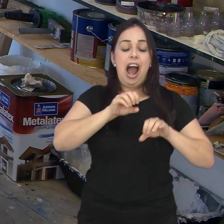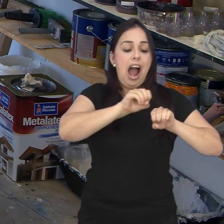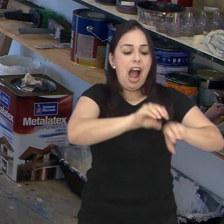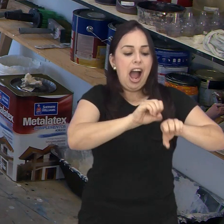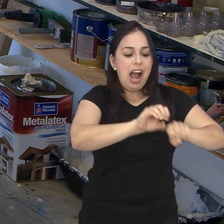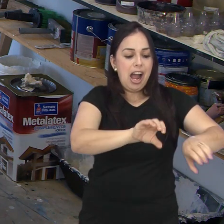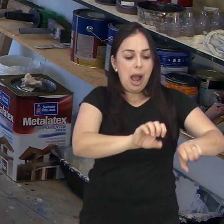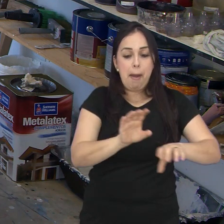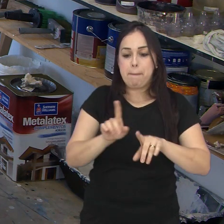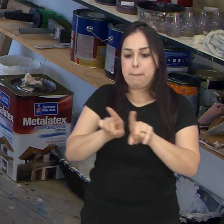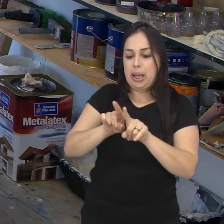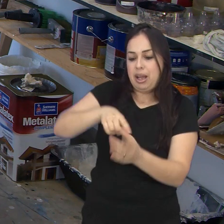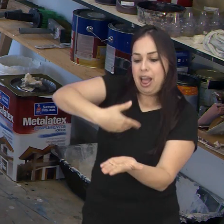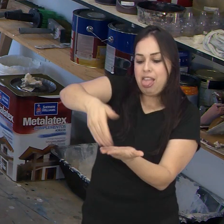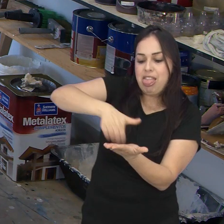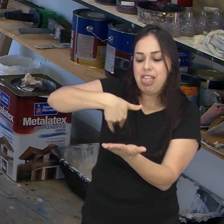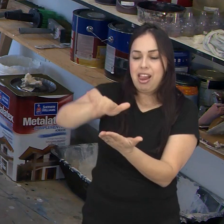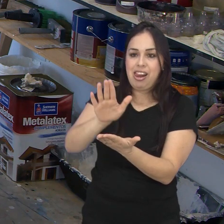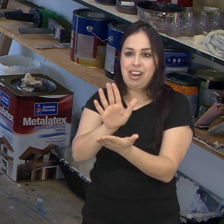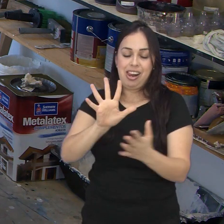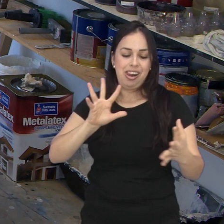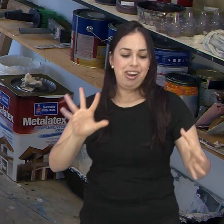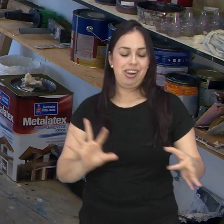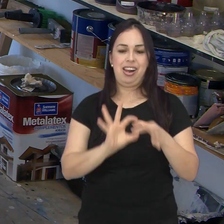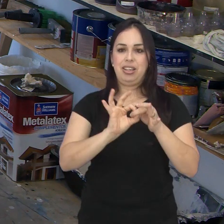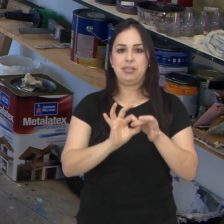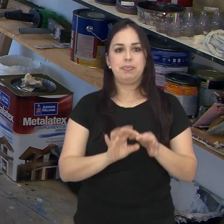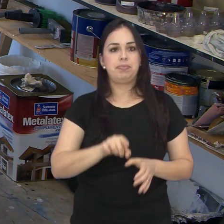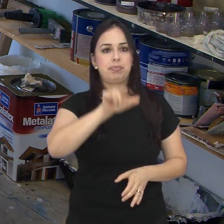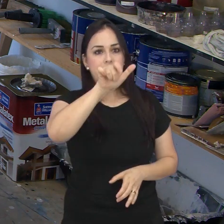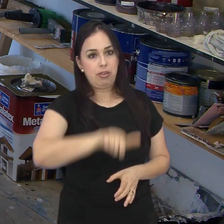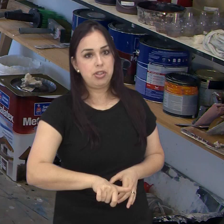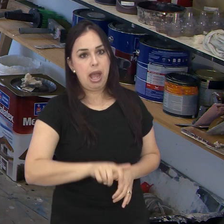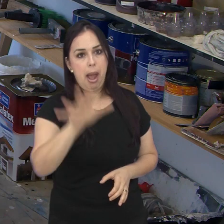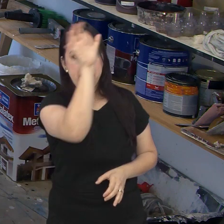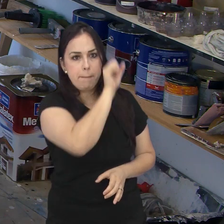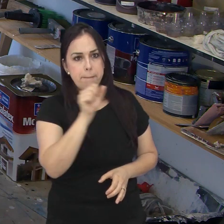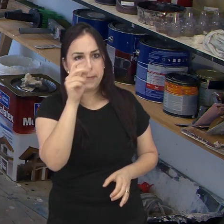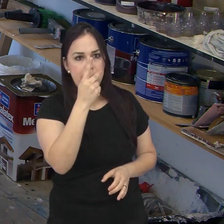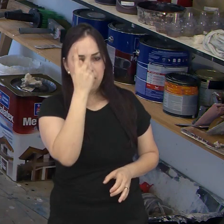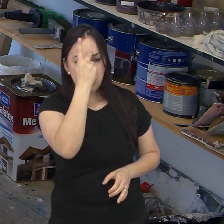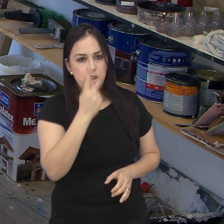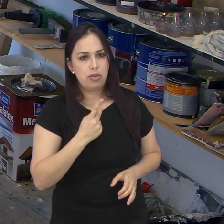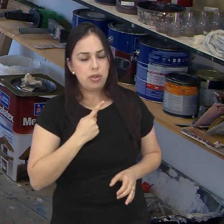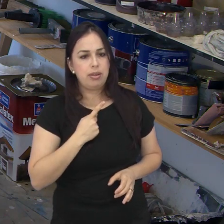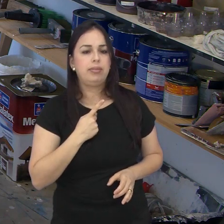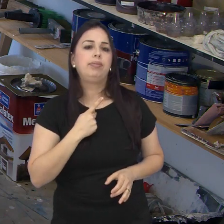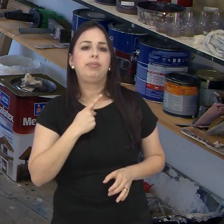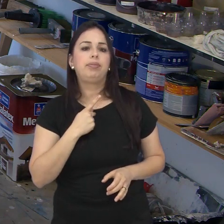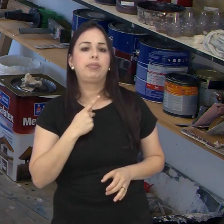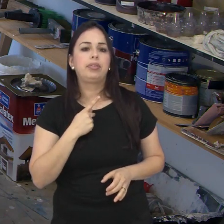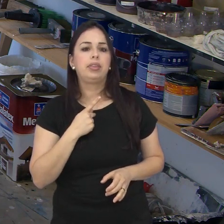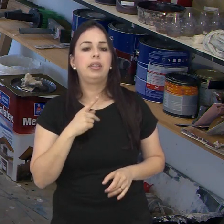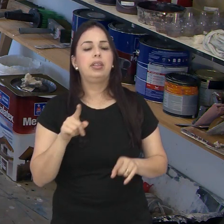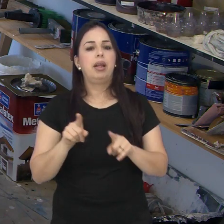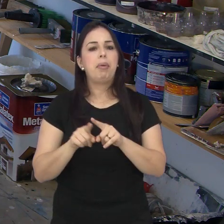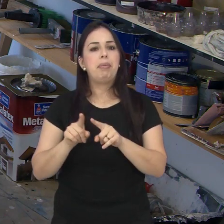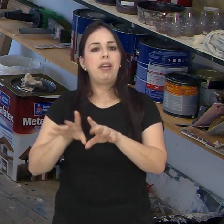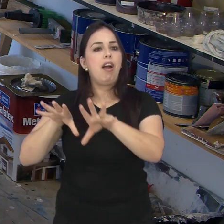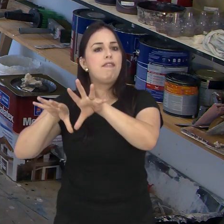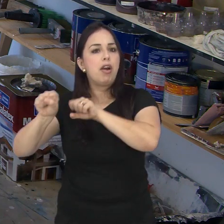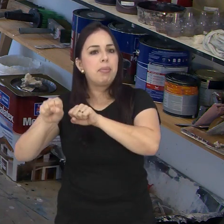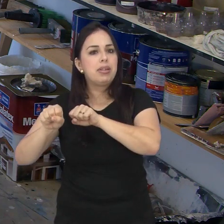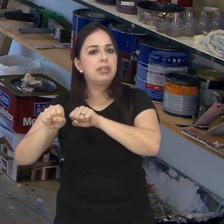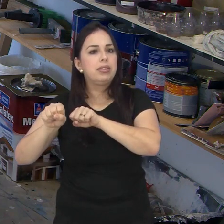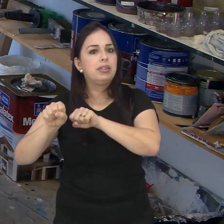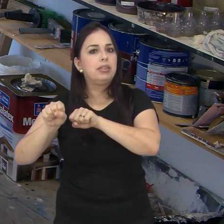né, com o meu trabalho como artista. Você falou sobre ser autodidata, que a gente falou, né, formada em ciências sociais. Aliás, formação em ciências